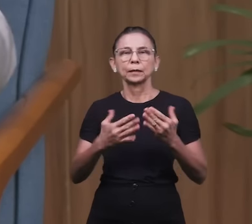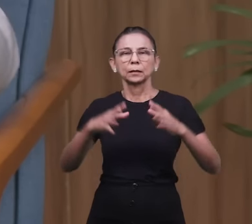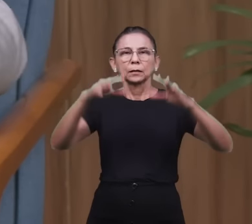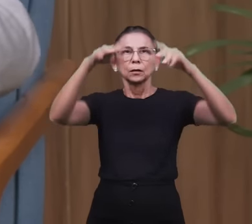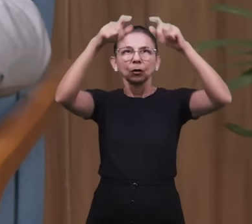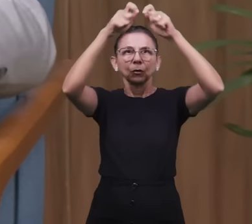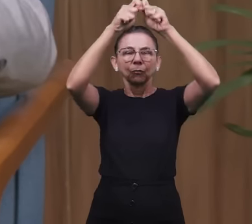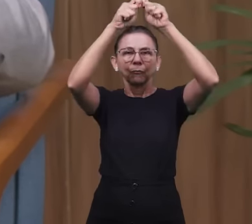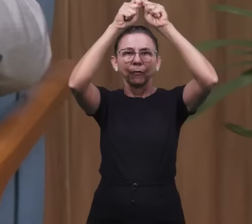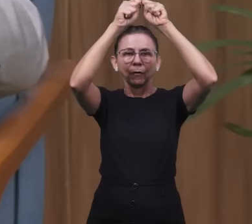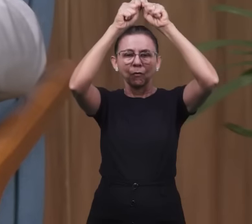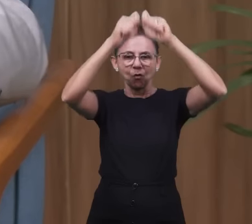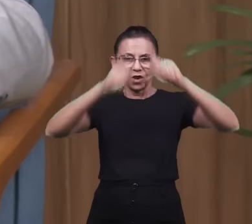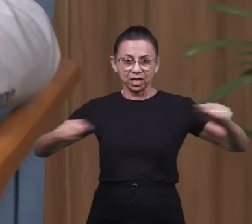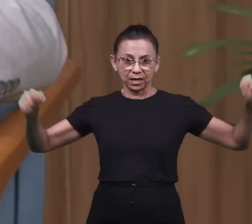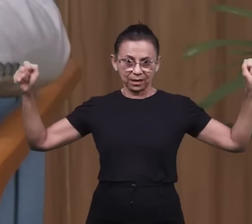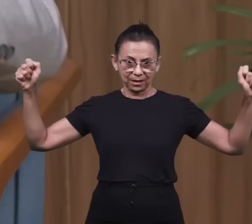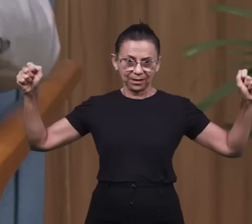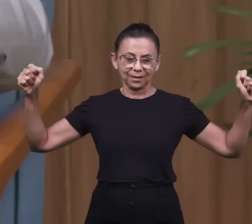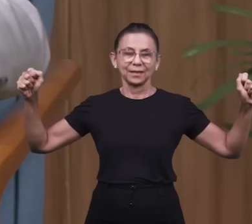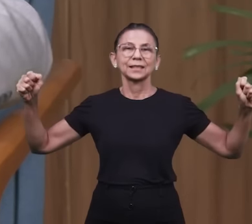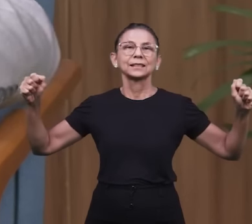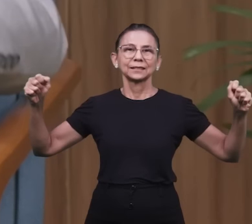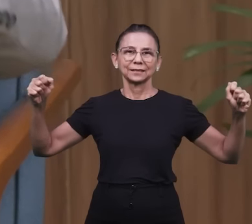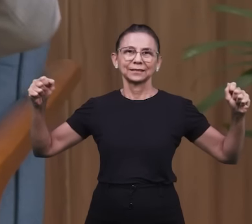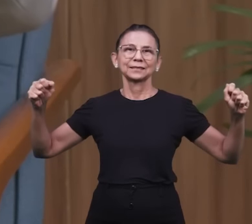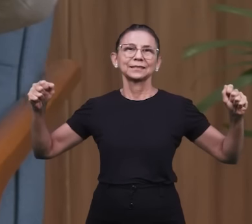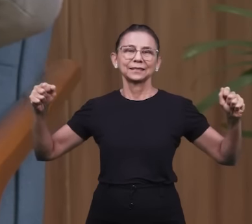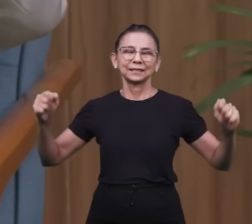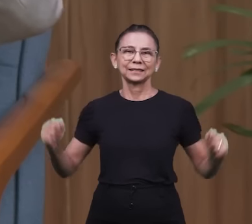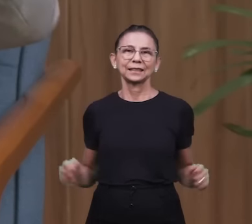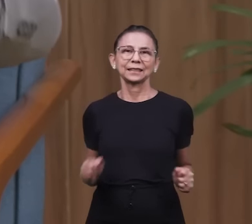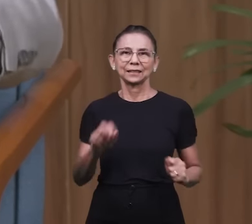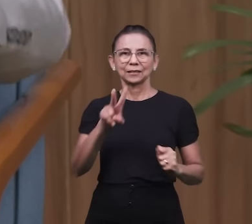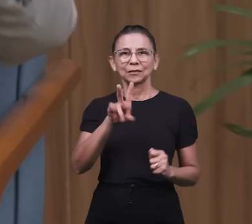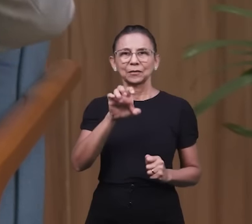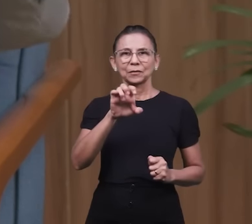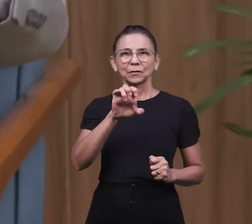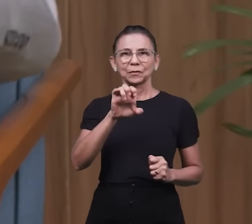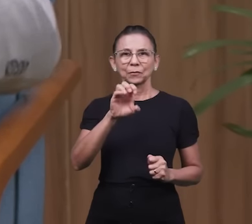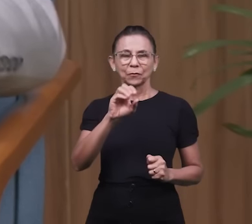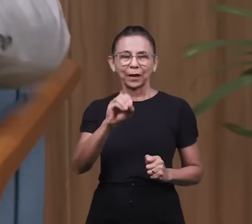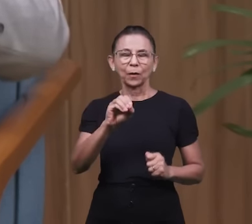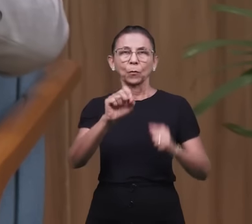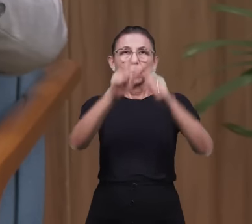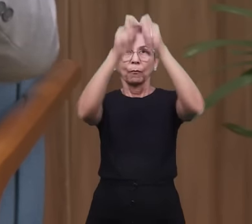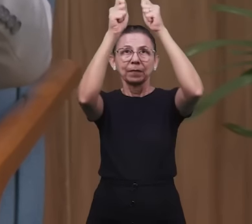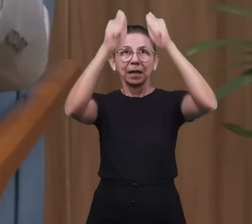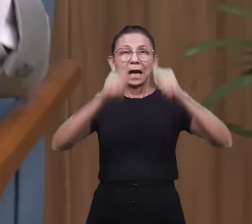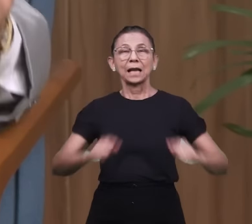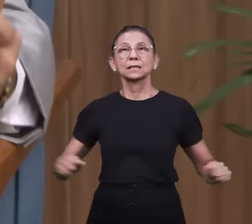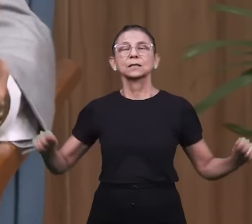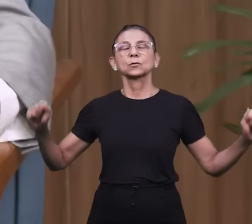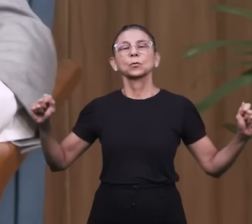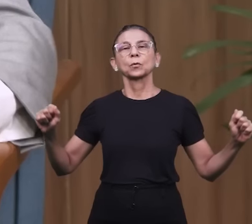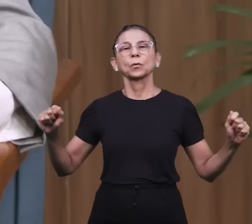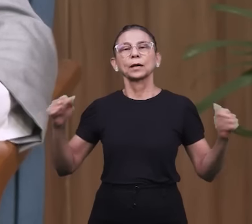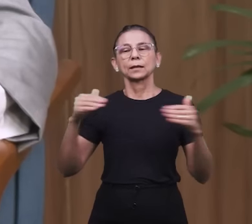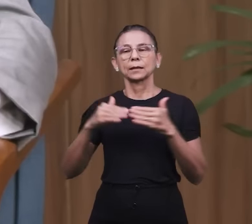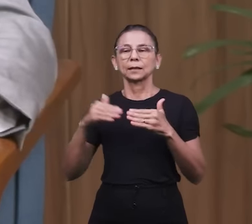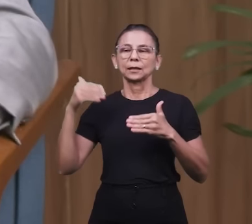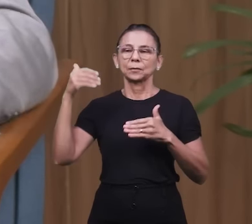em prática aquela expressão bíblica deu seu filho unigênito que todo aquele que nele crê ou seja nos incluem